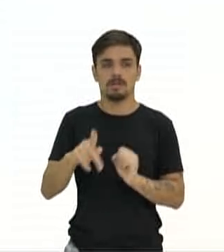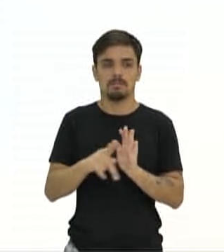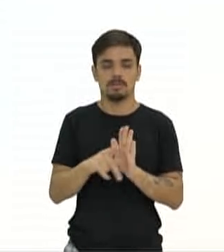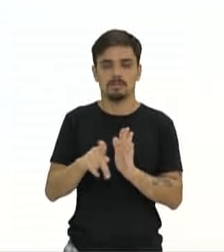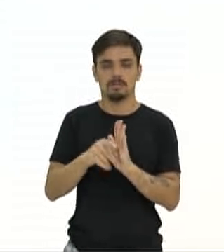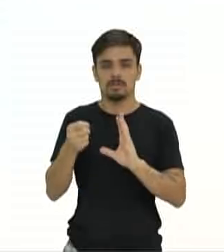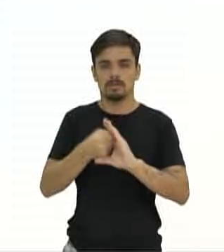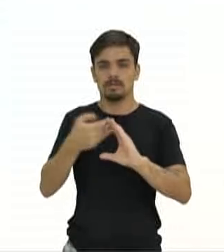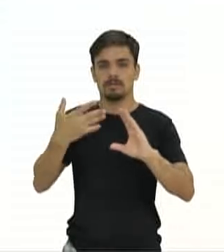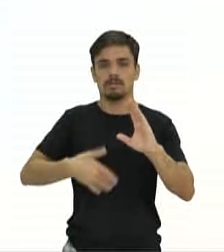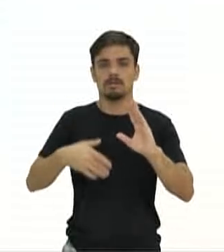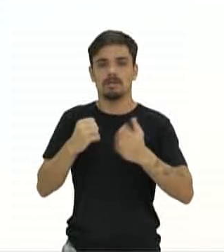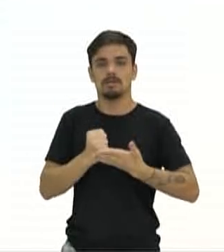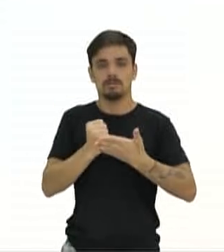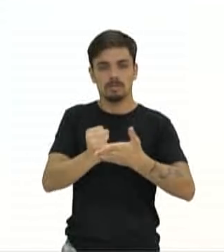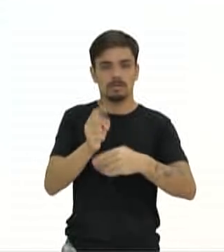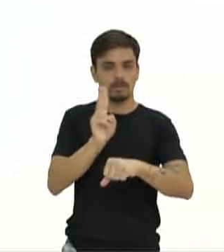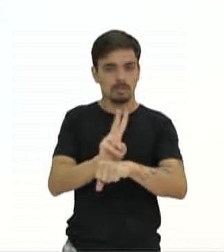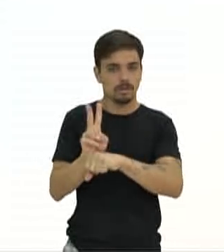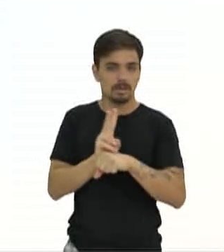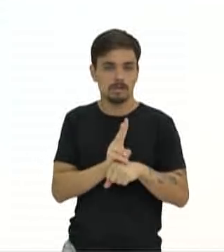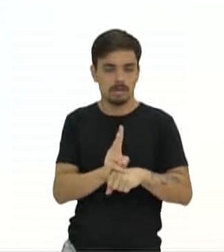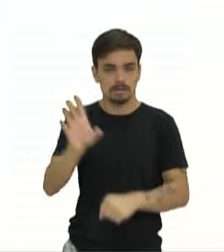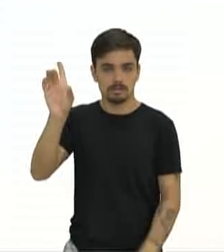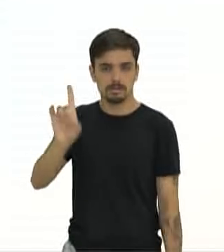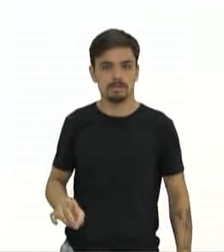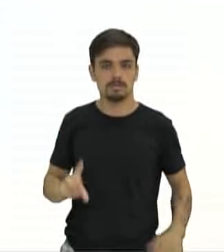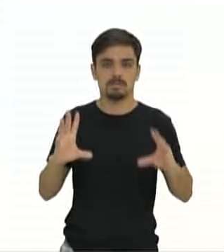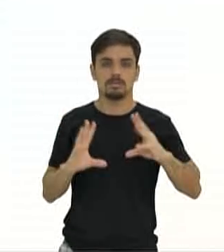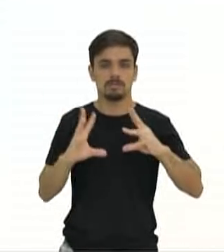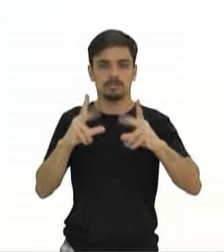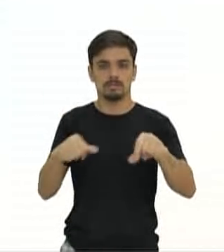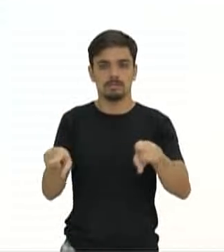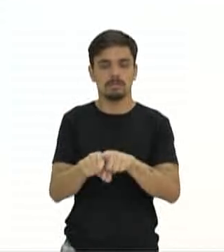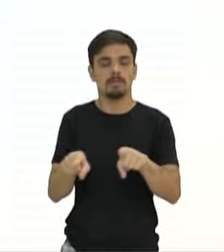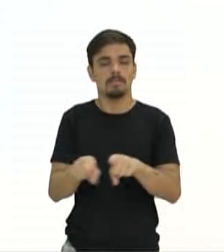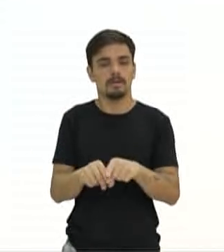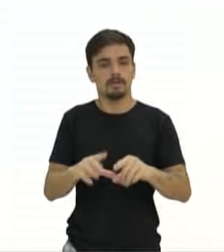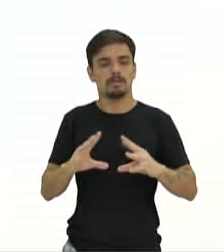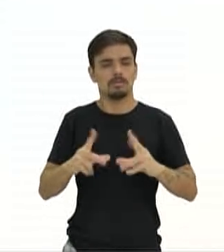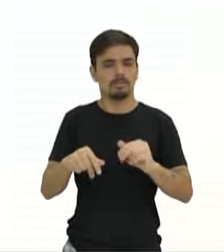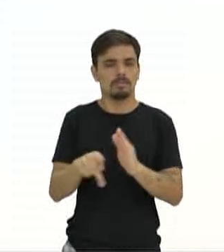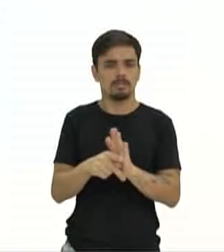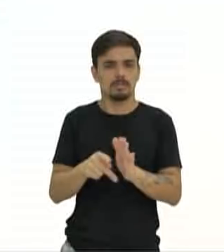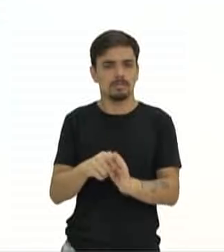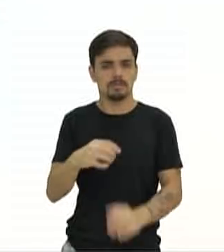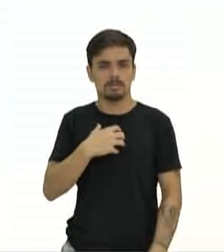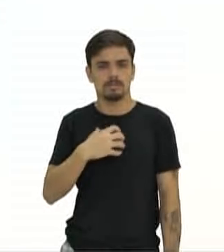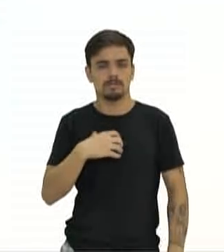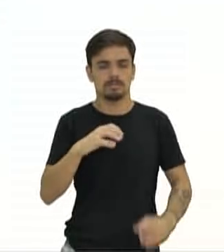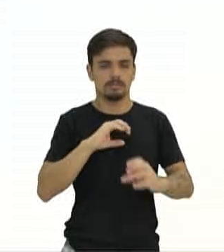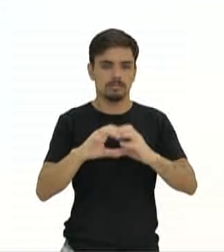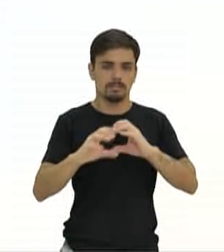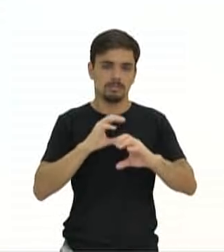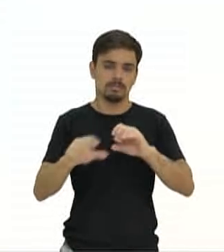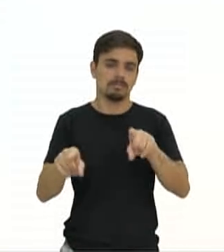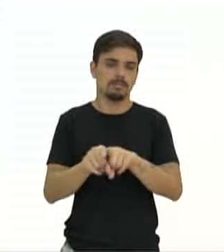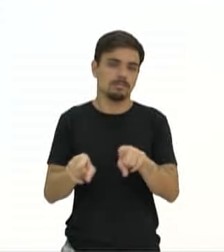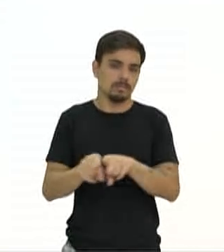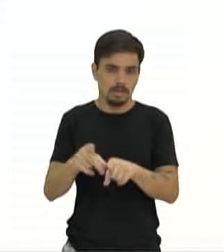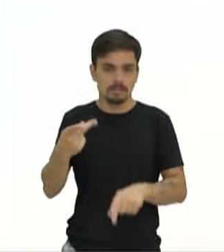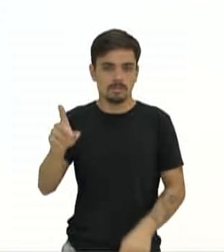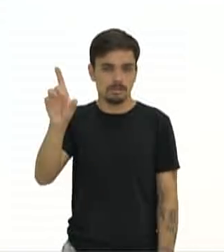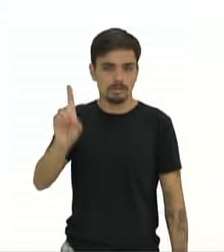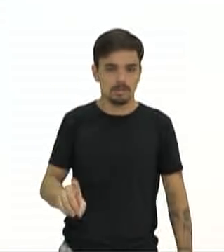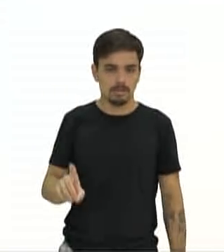ajuda a proteger os direitos de todos. No entanto, como em todas as outras formas de comunicação, por mais que seu